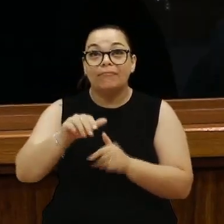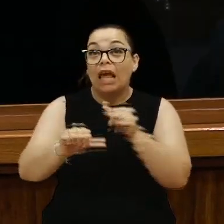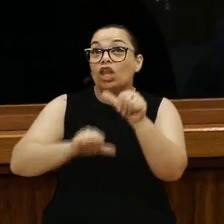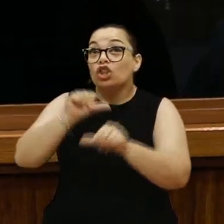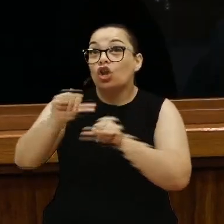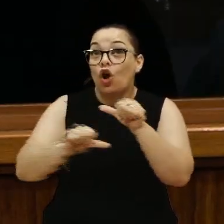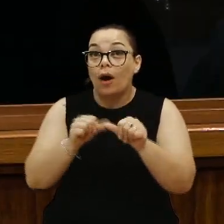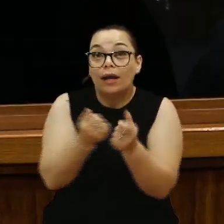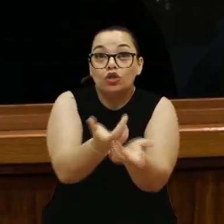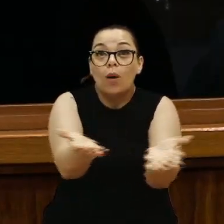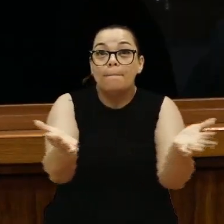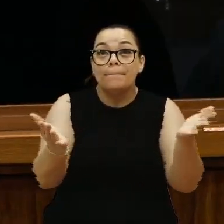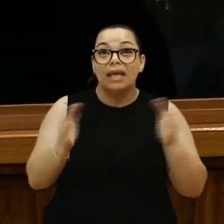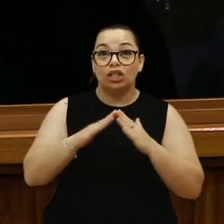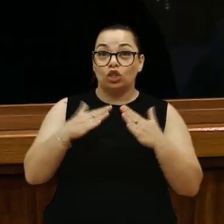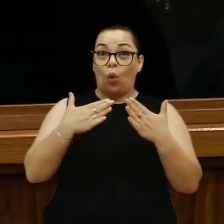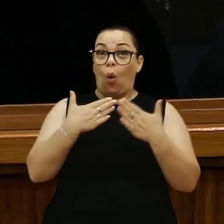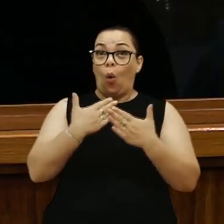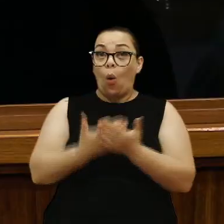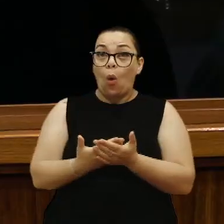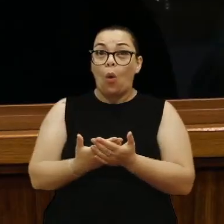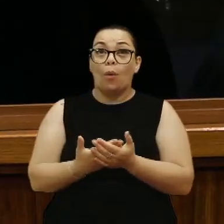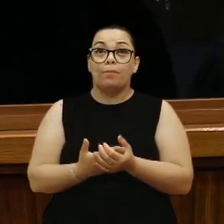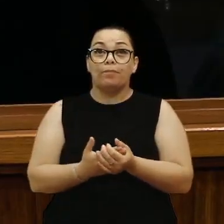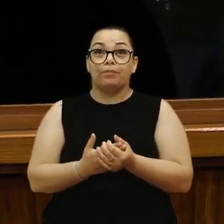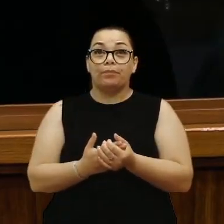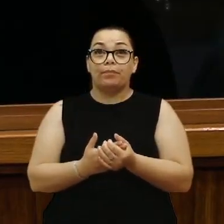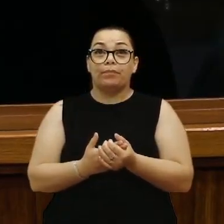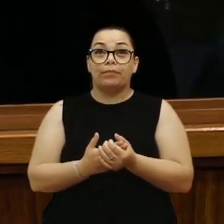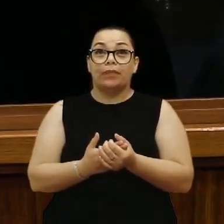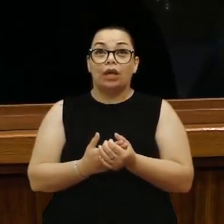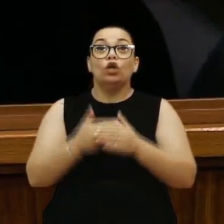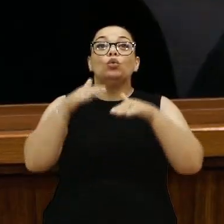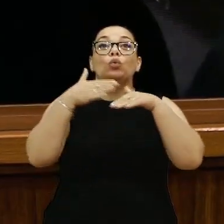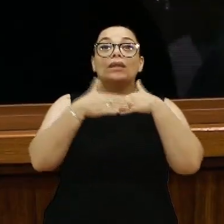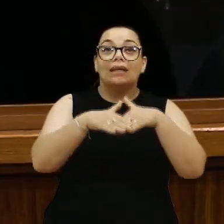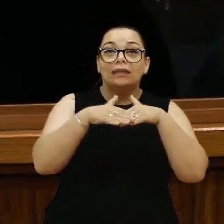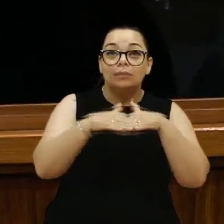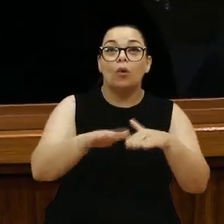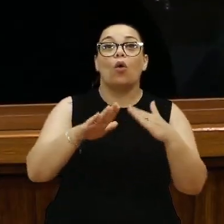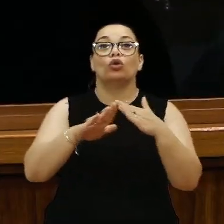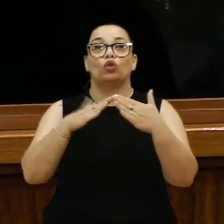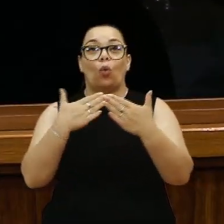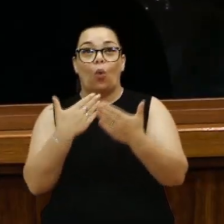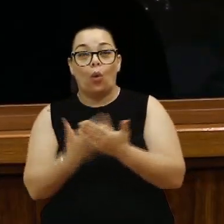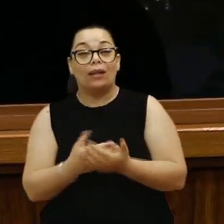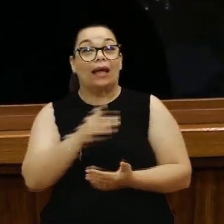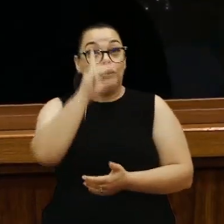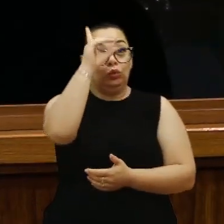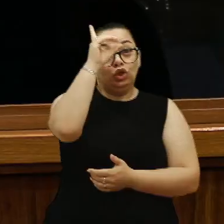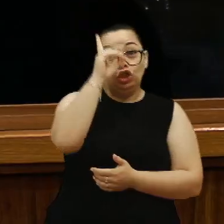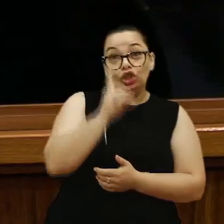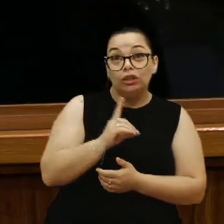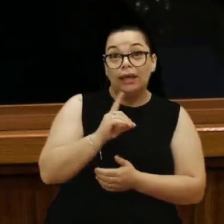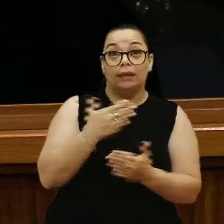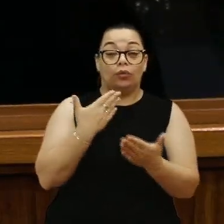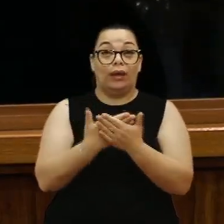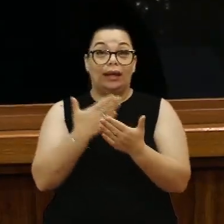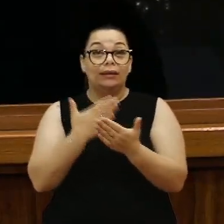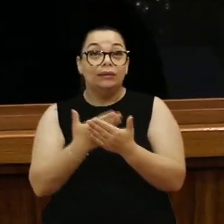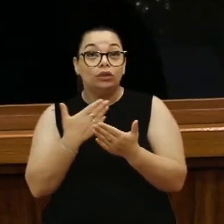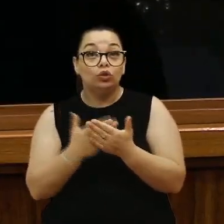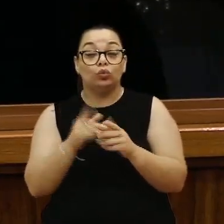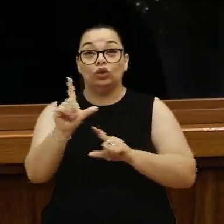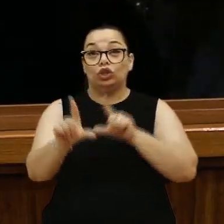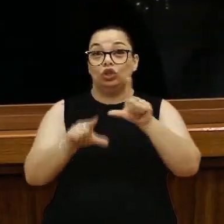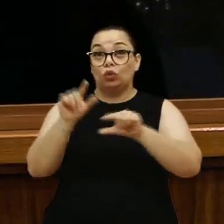de ambiente escolar, a questão do transporte escolar, do direito ao estudo e à